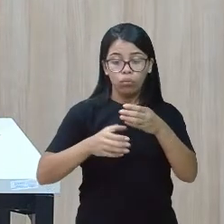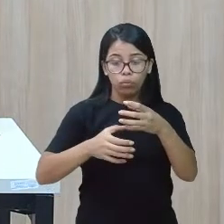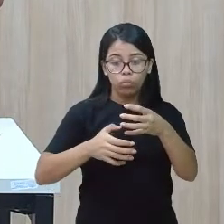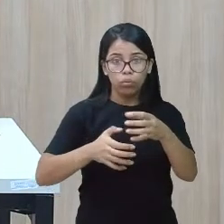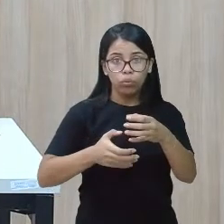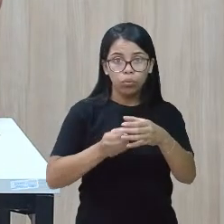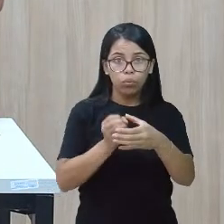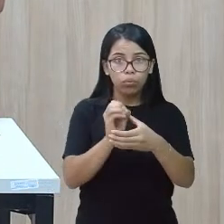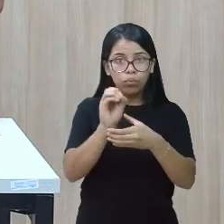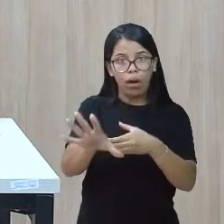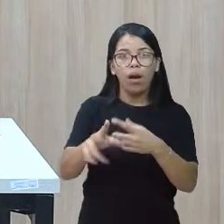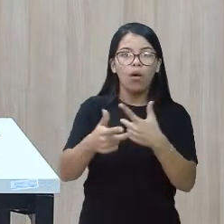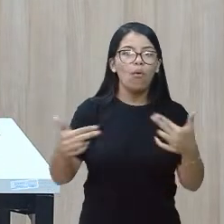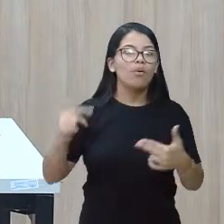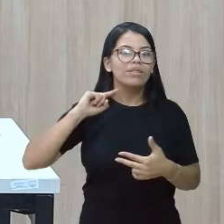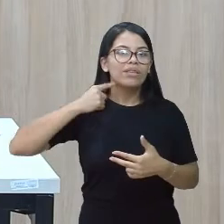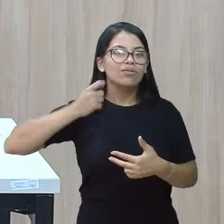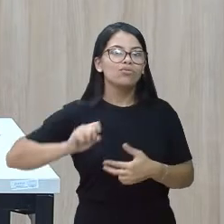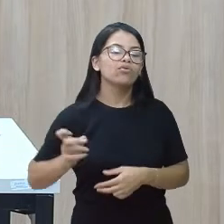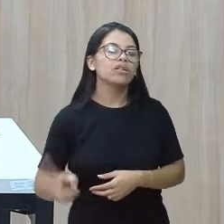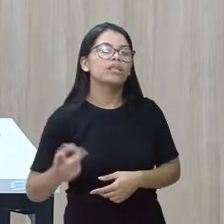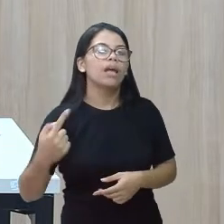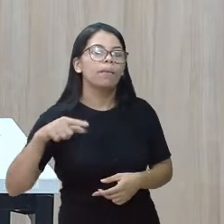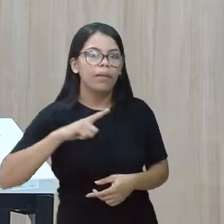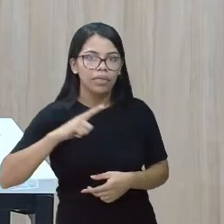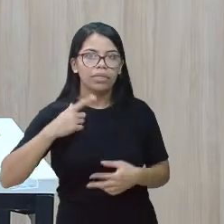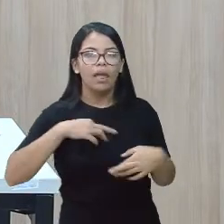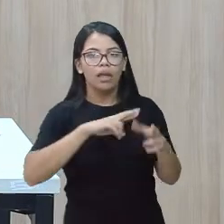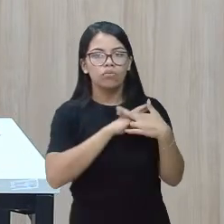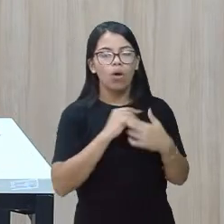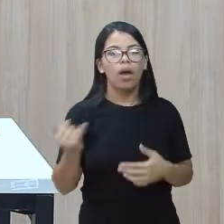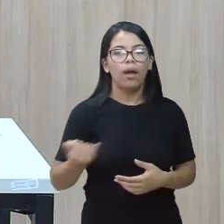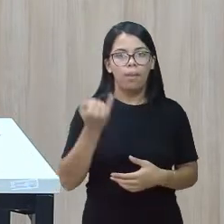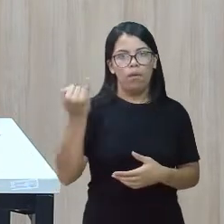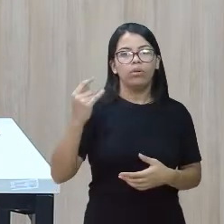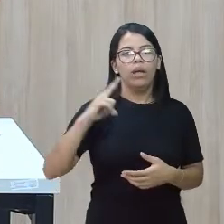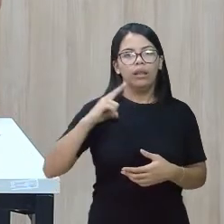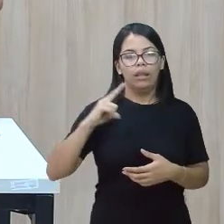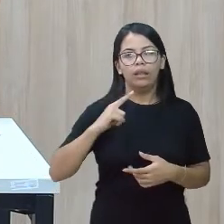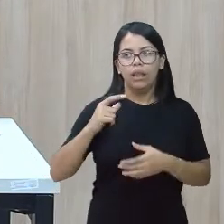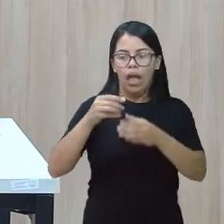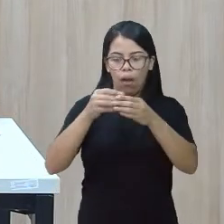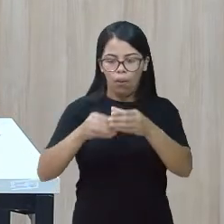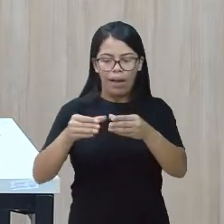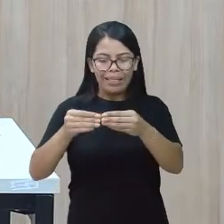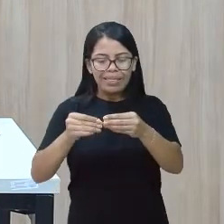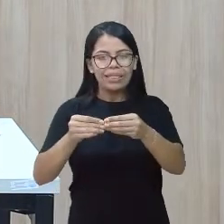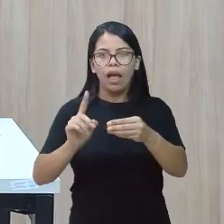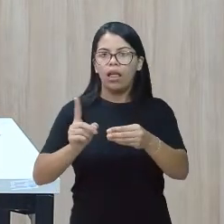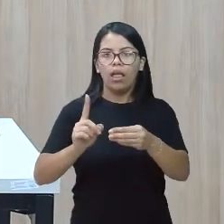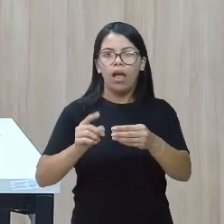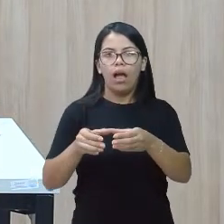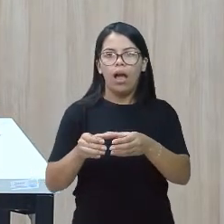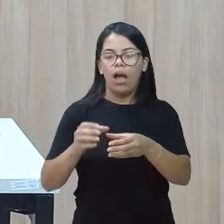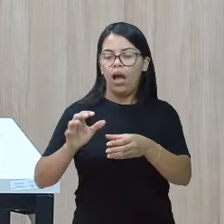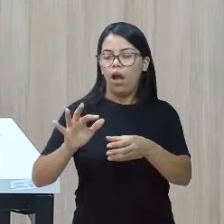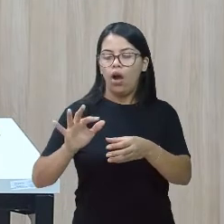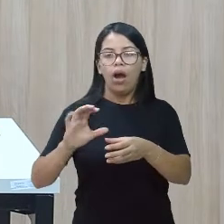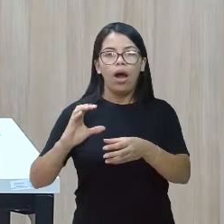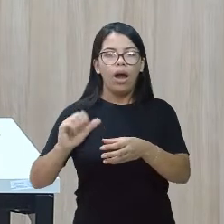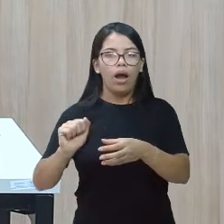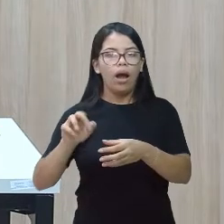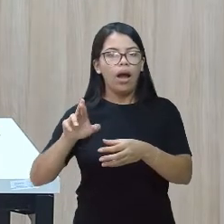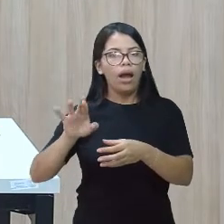função importante. Então, formado por tecido cartilaginoso. Não vai fechar, não vai grudar. A gente vai ver que é